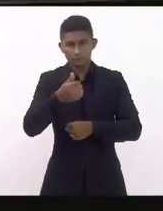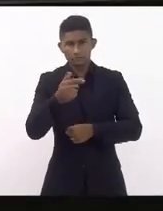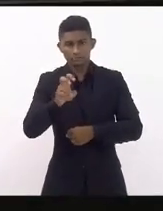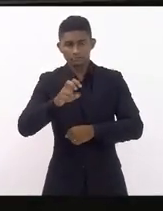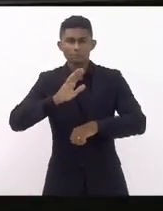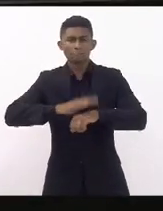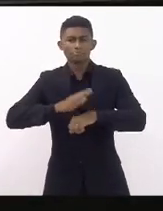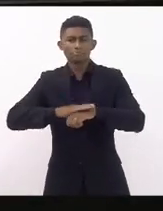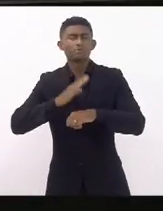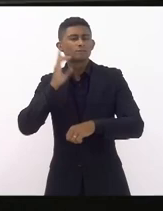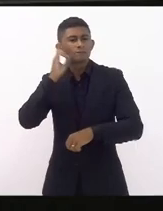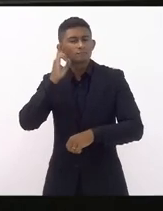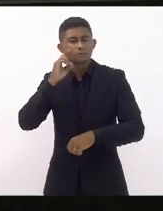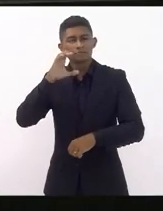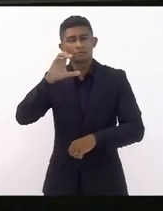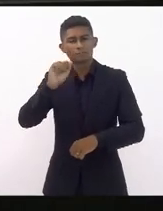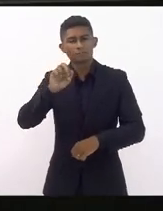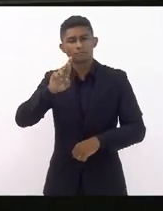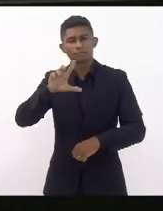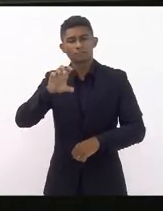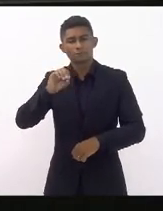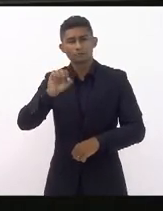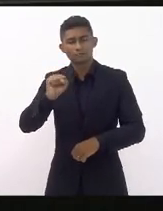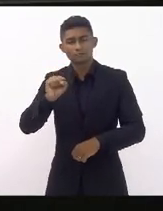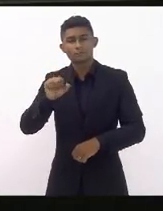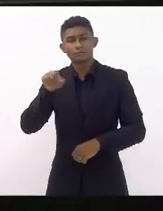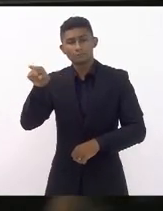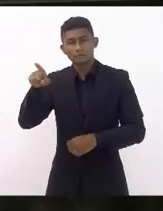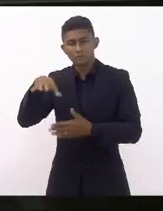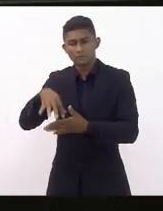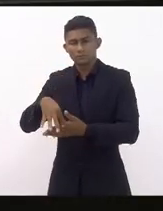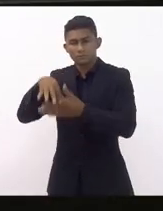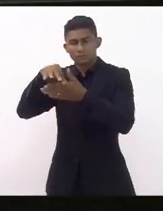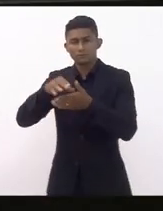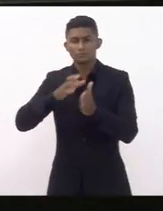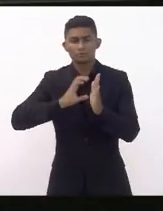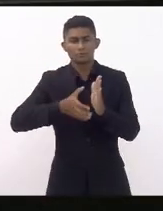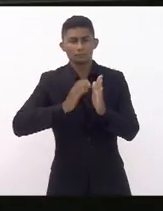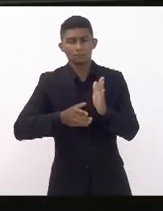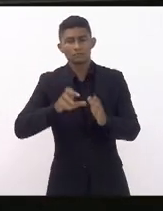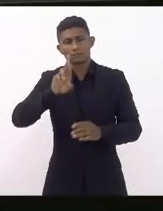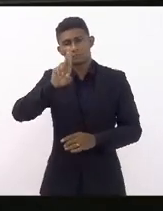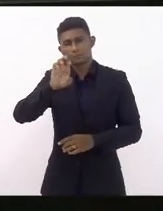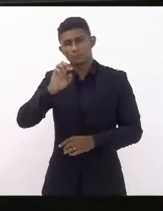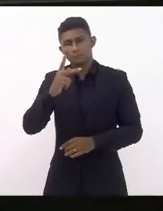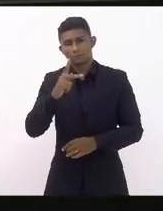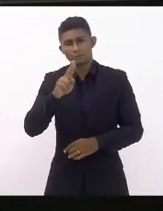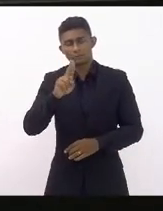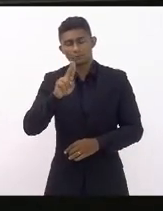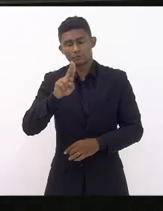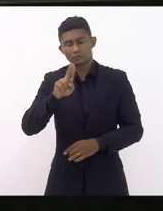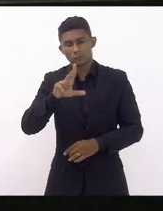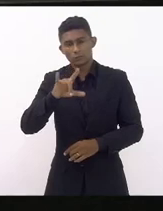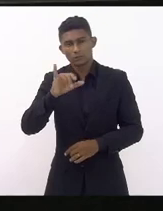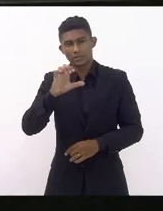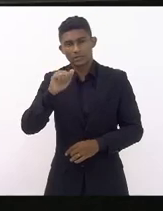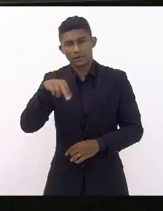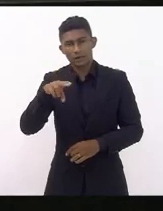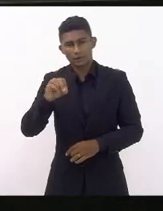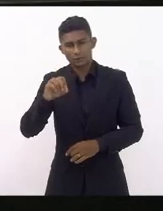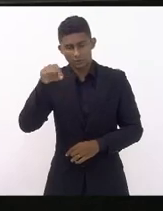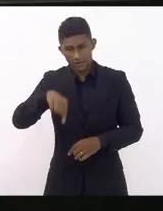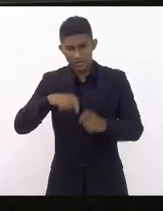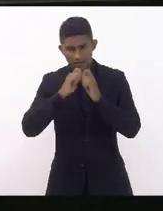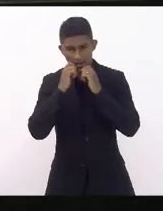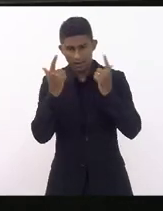deputado Carlos Macedo, que é o nosso líder do Republicanos aqui na Assembleia Legislativa. Presidente,